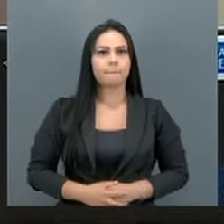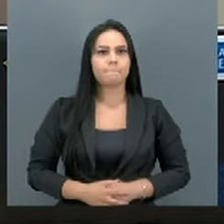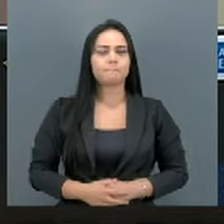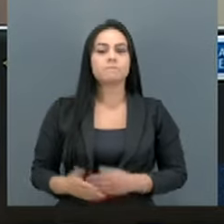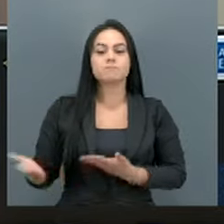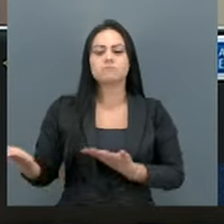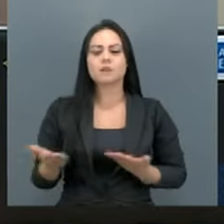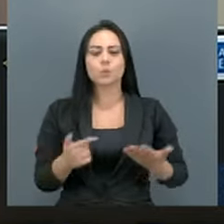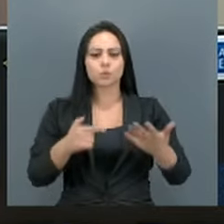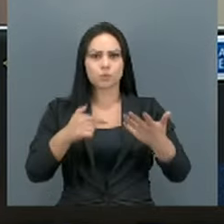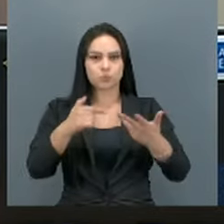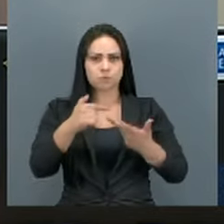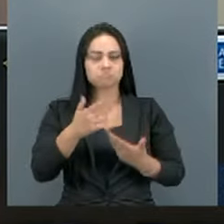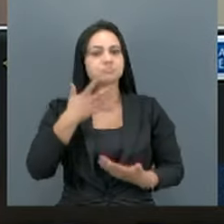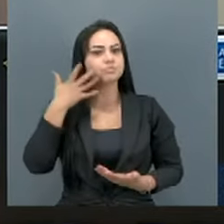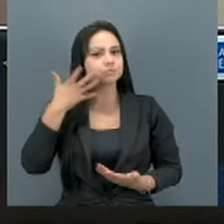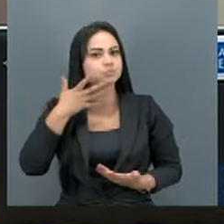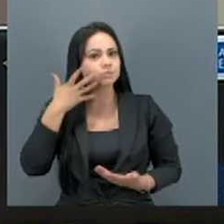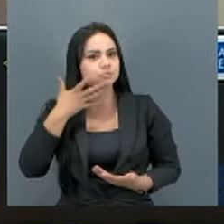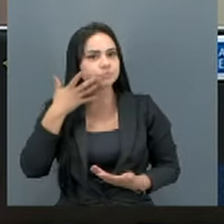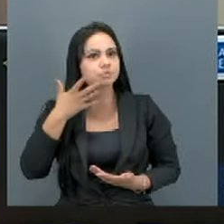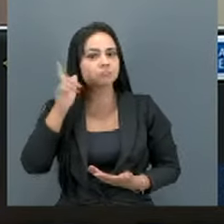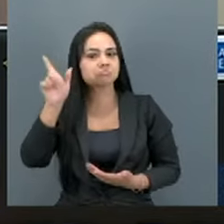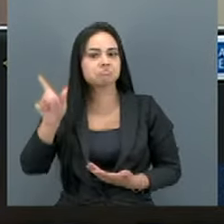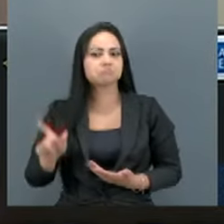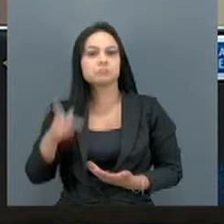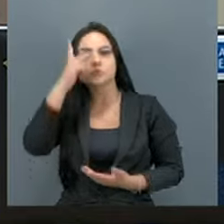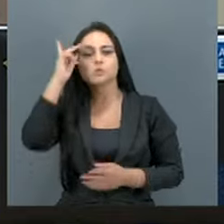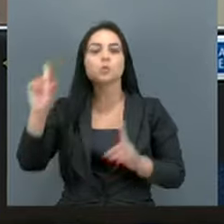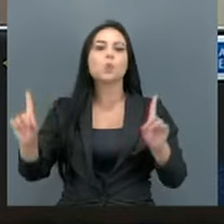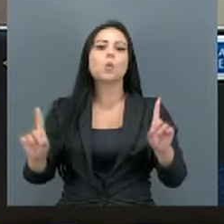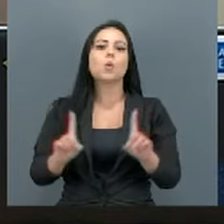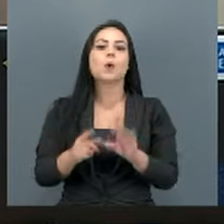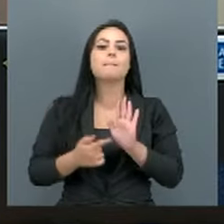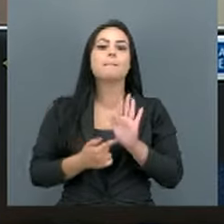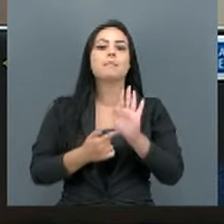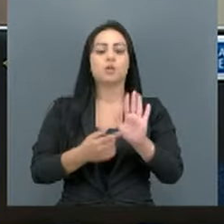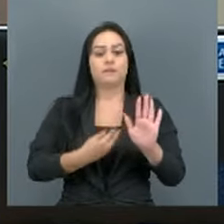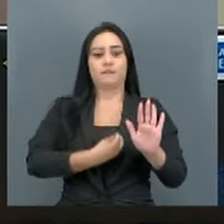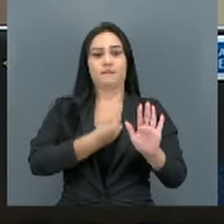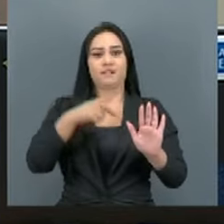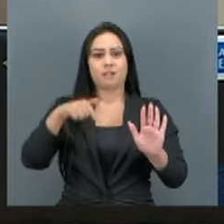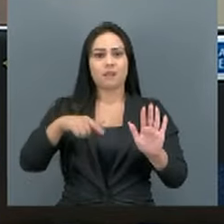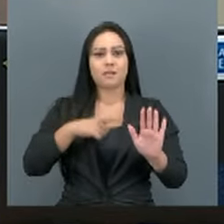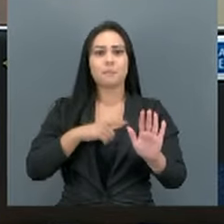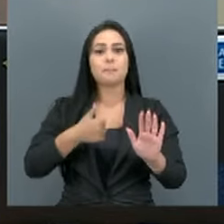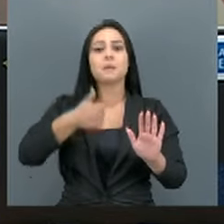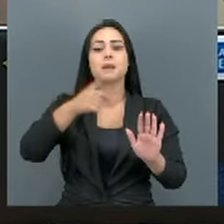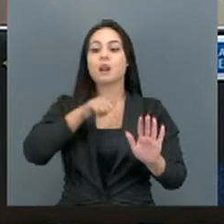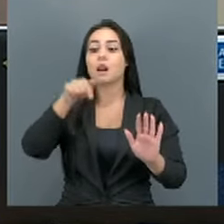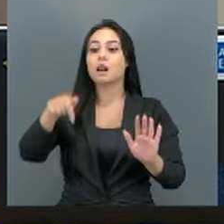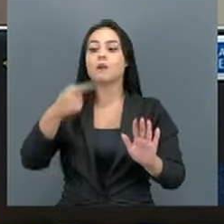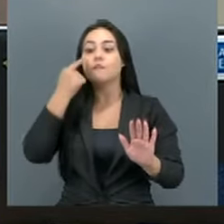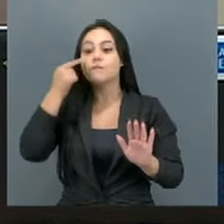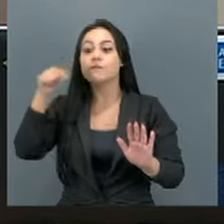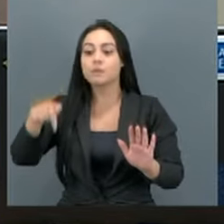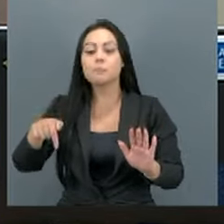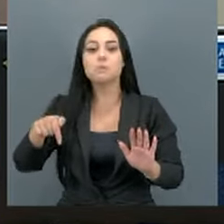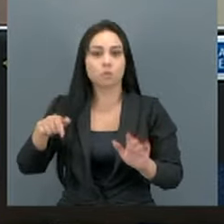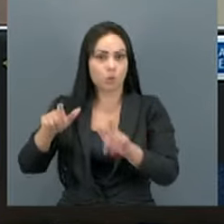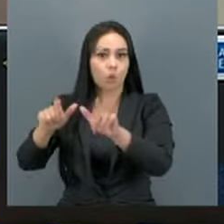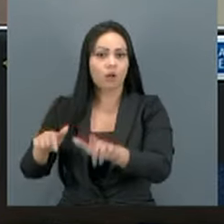Trazemos alguns depoimentos que mostram a realidade daquilo. Primeiro, nós fomos na reserva,